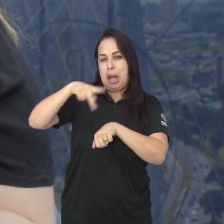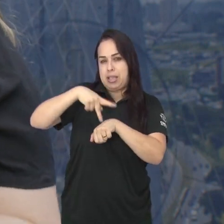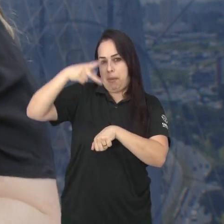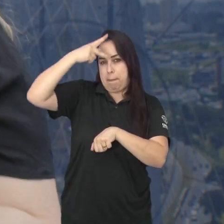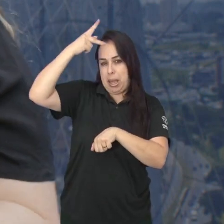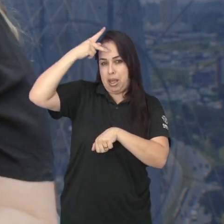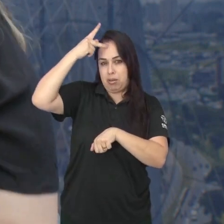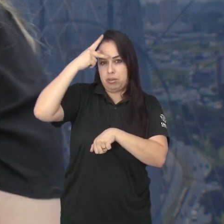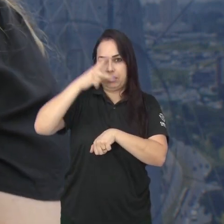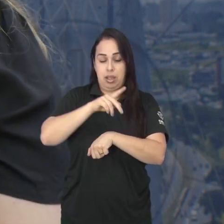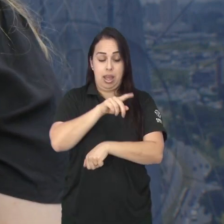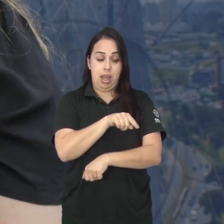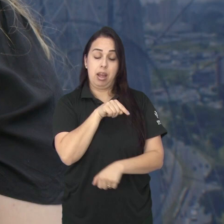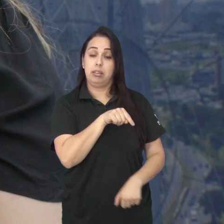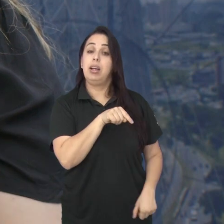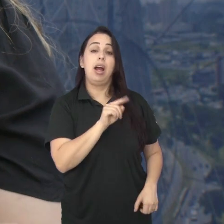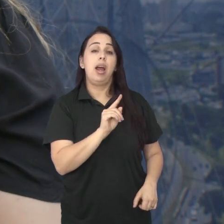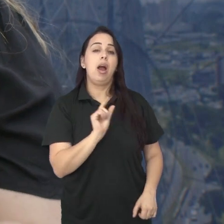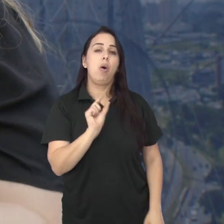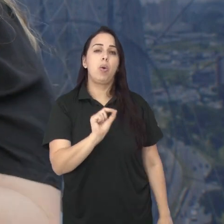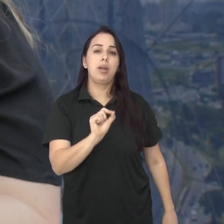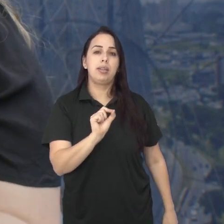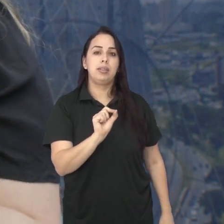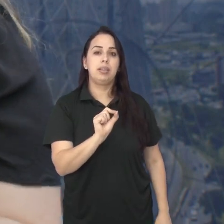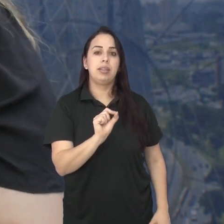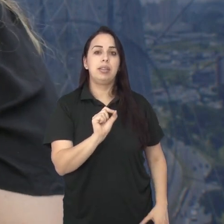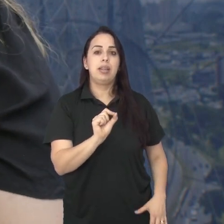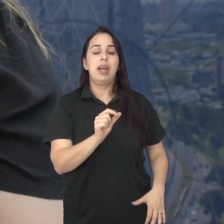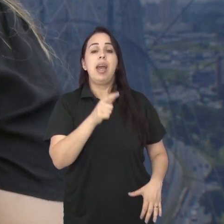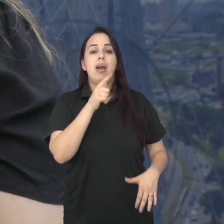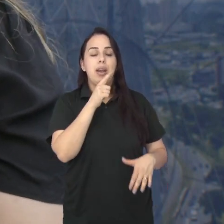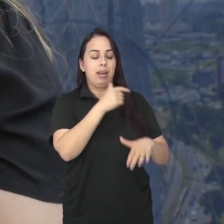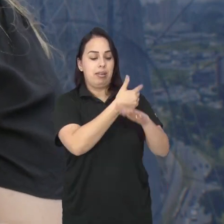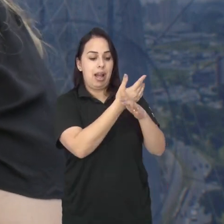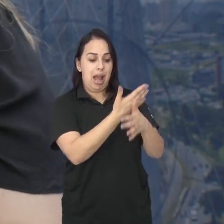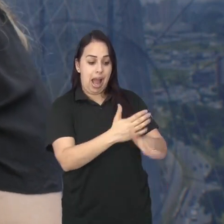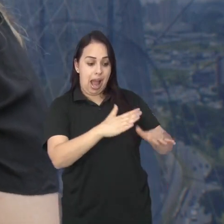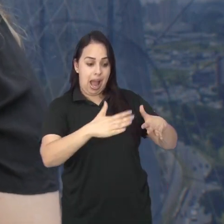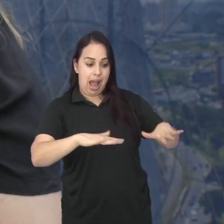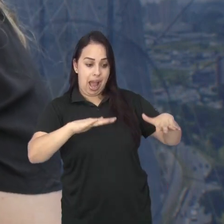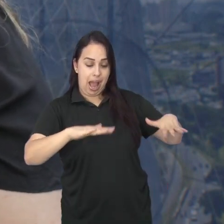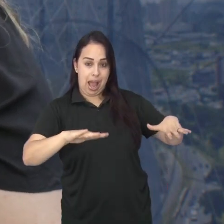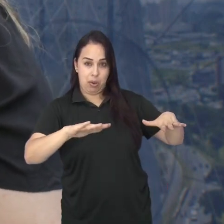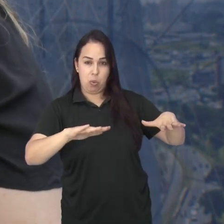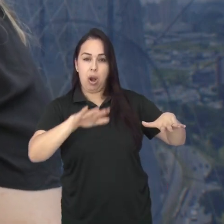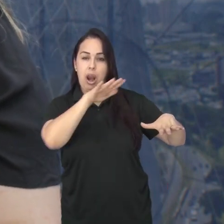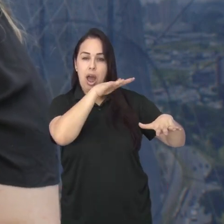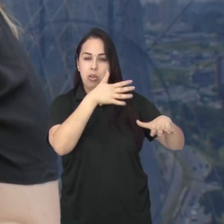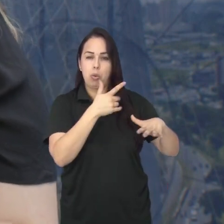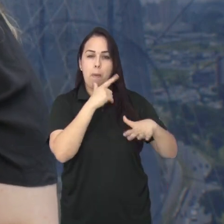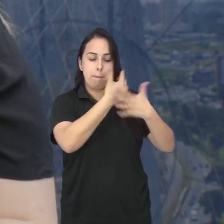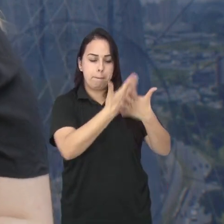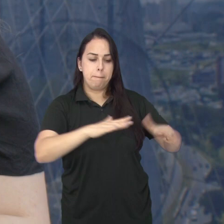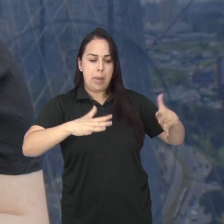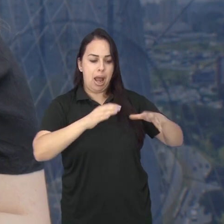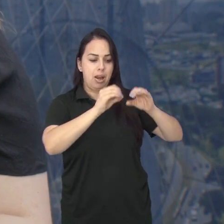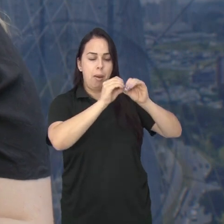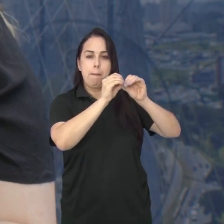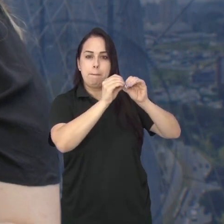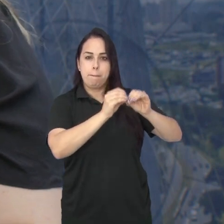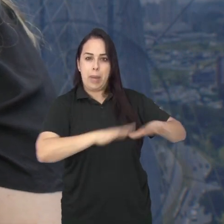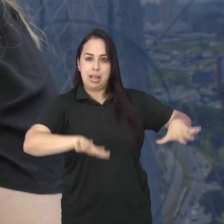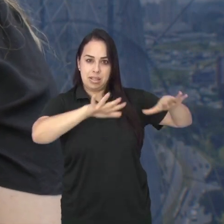E o que é o El Ninho? O El Ninho é o aquecimento das águas do Pacífico. Usando assim uma analogia, eu